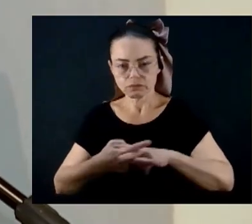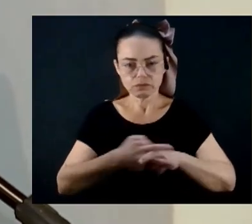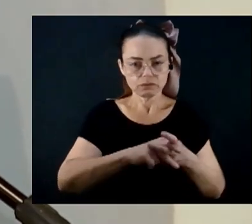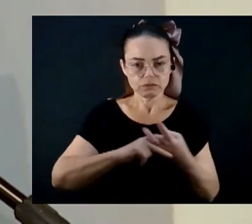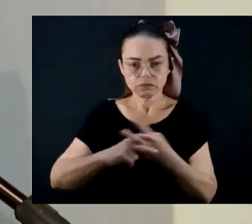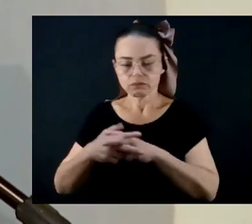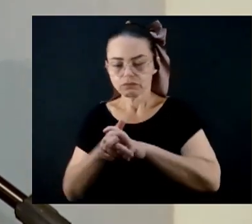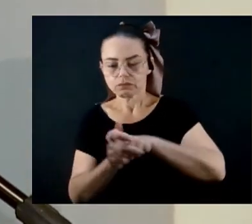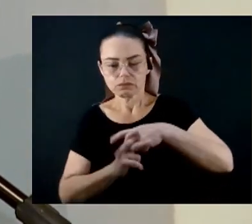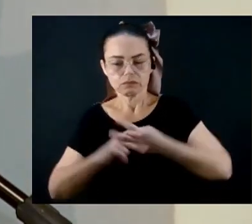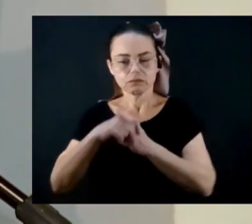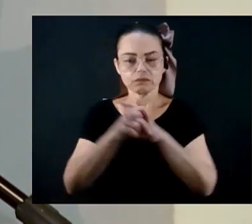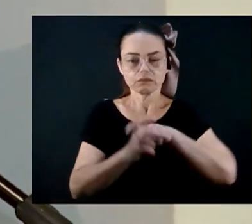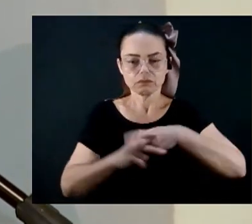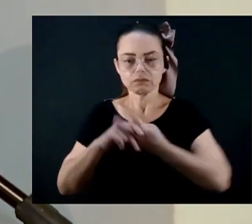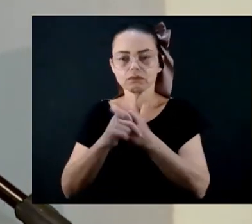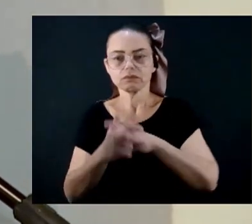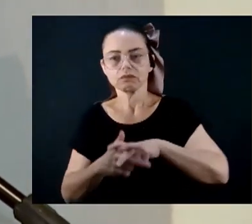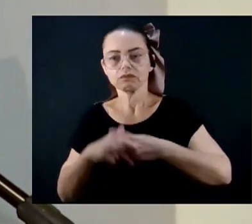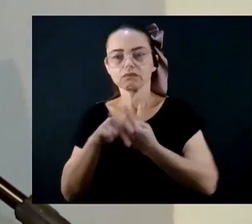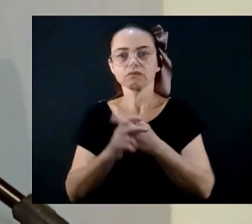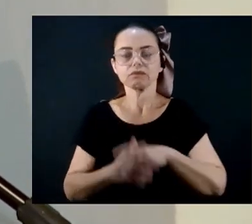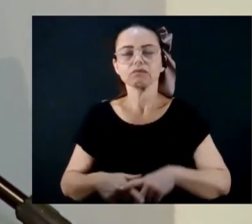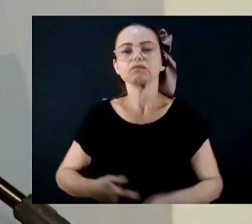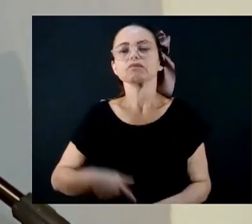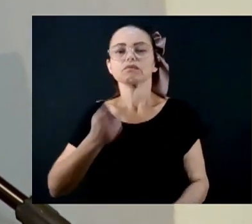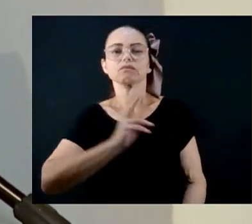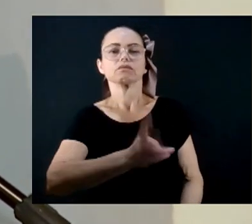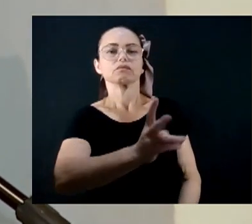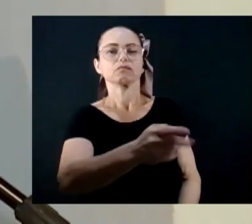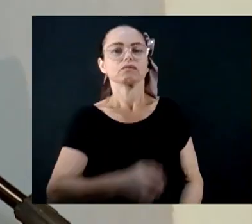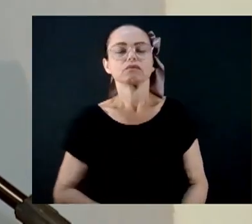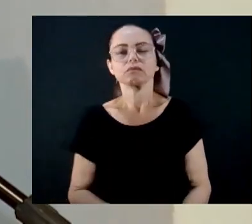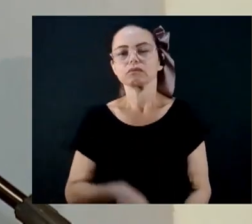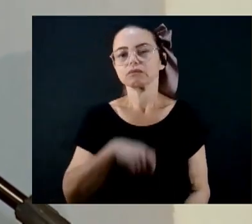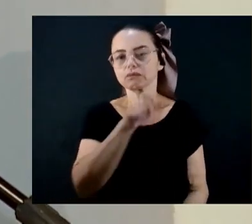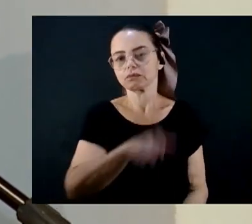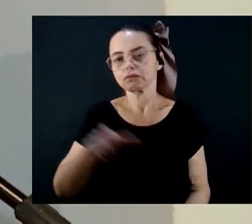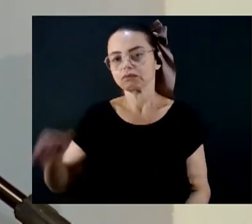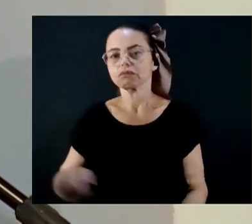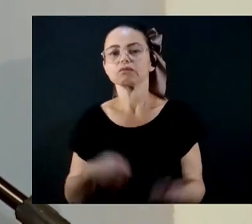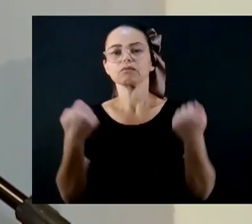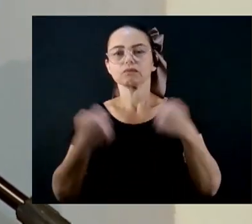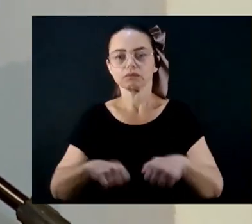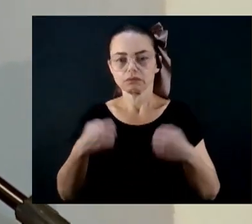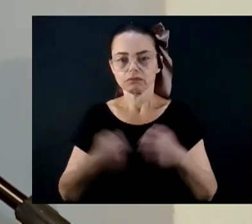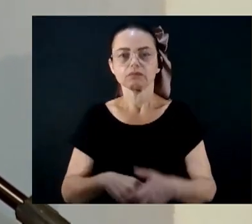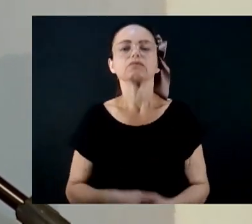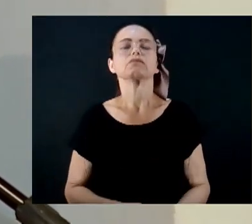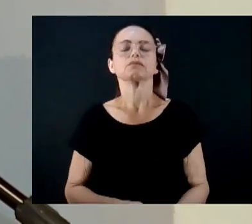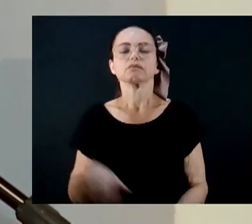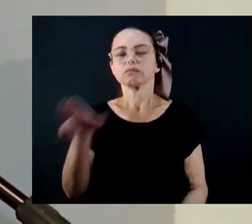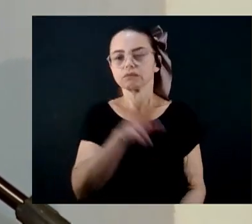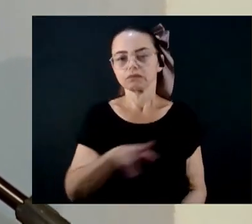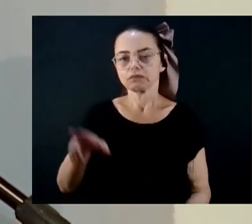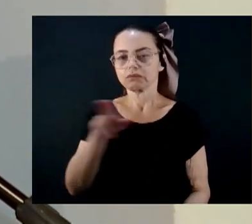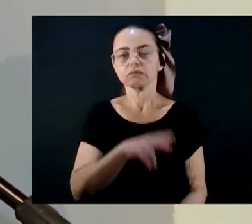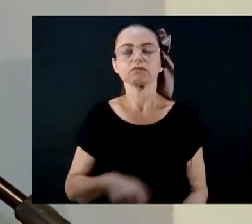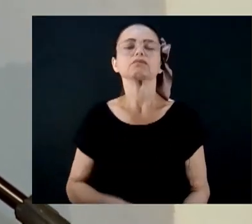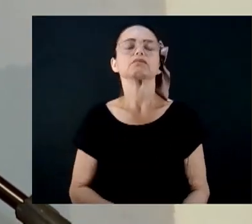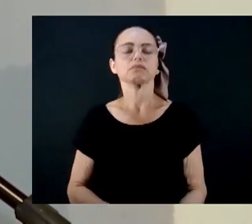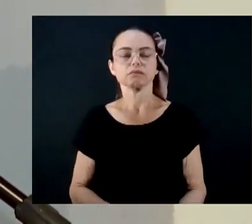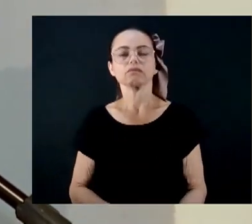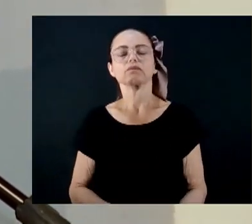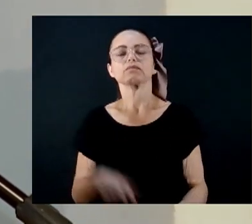meu amigo, continue sempre ao lado dessas pessoas que precisam, usando a sua arte para